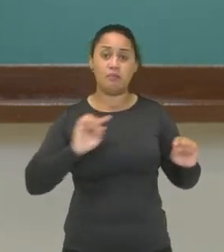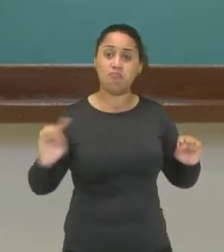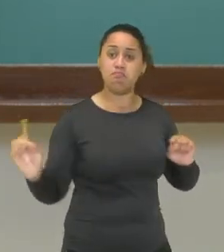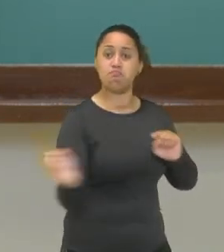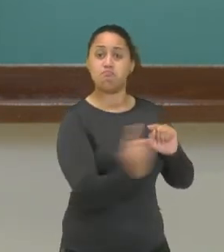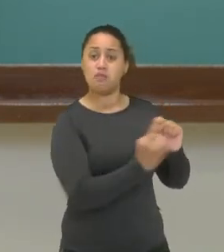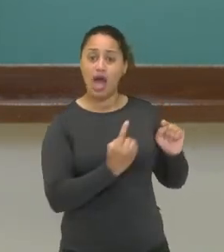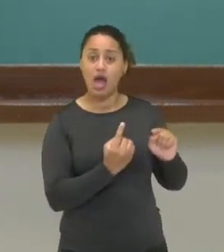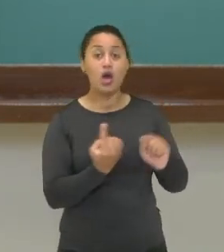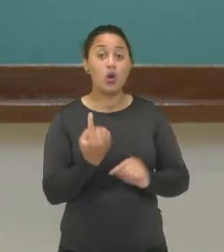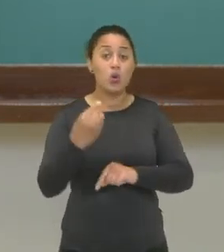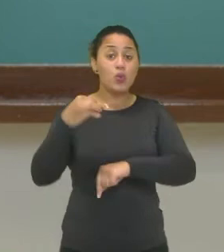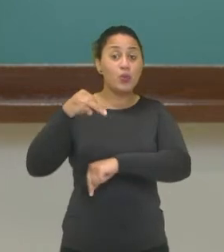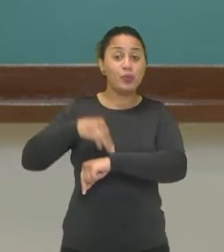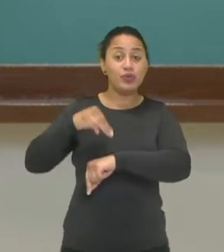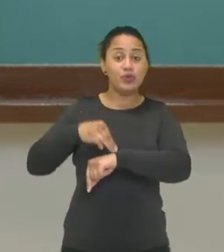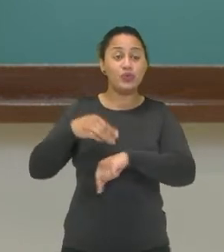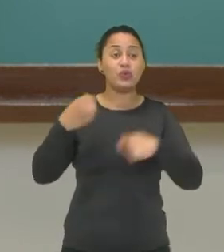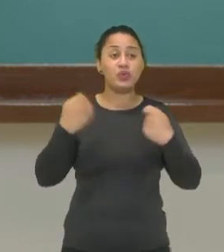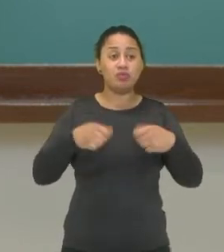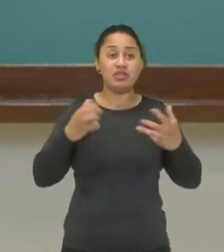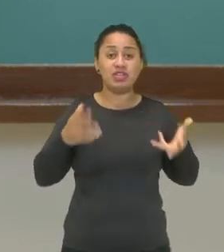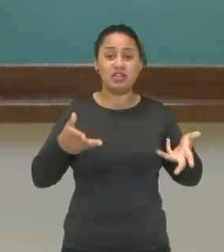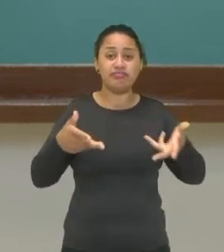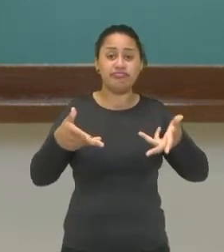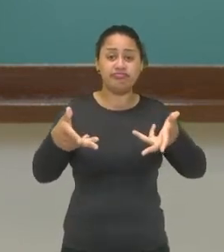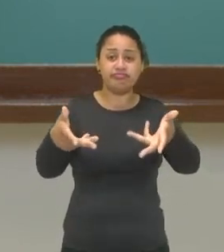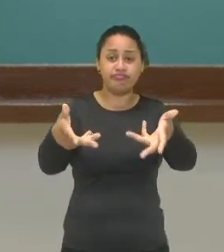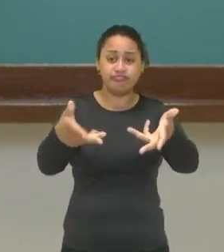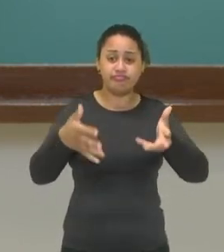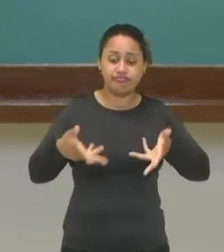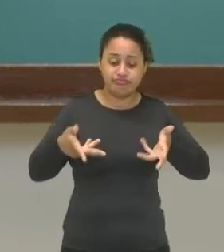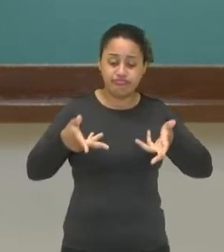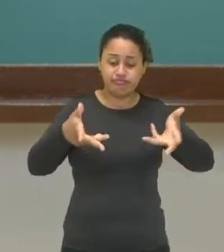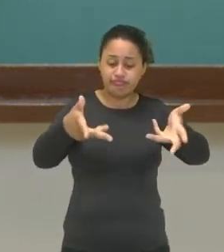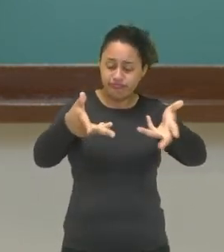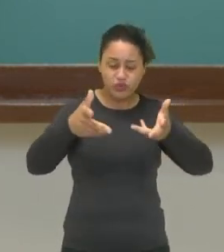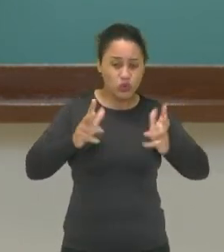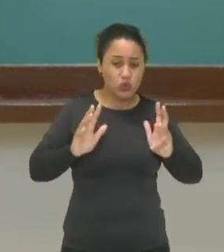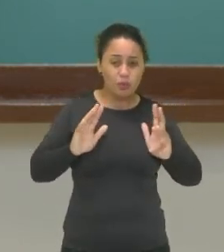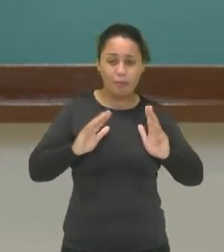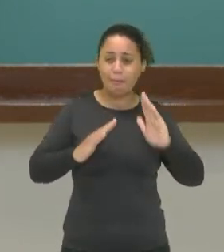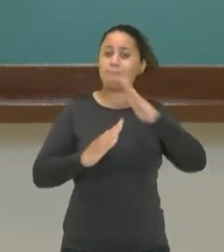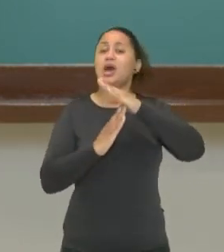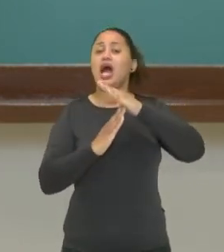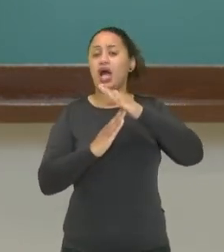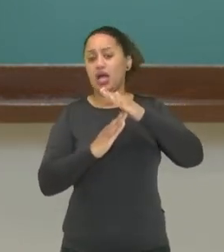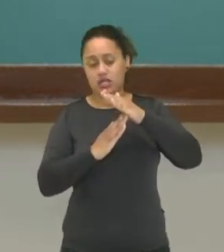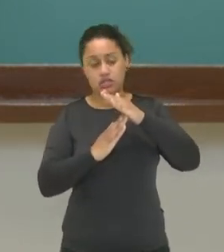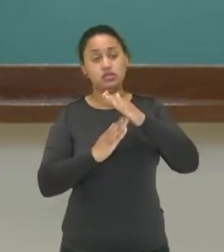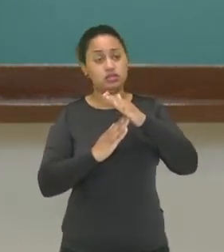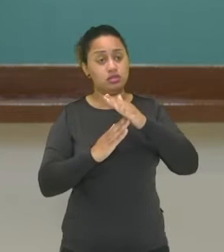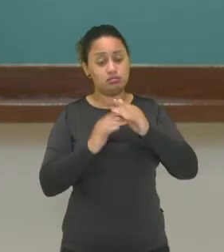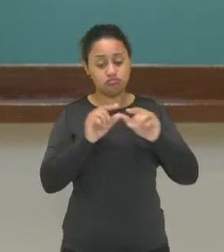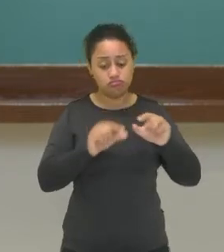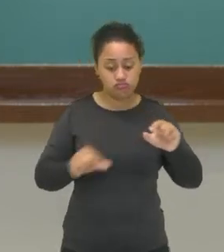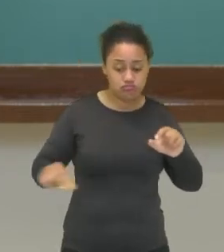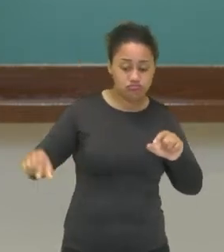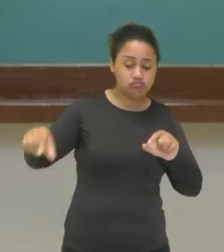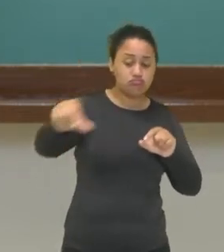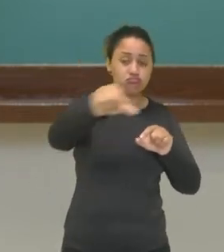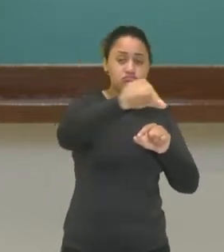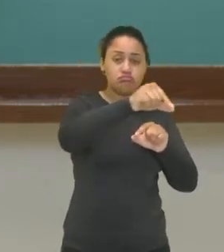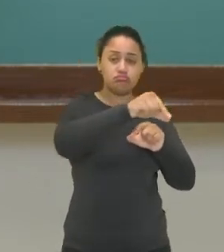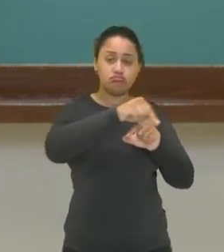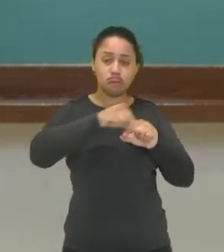só, você tem que manter a sua velocidade quase que total, né? Por todo o percurso,